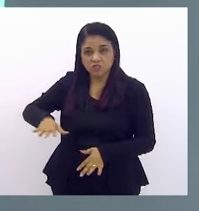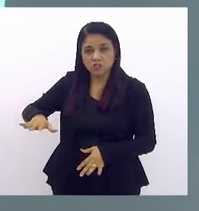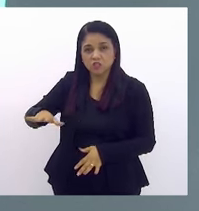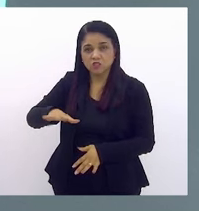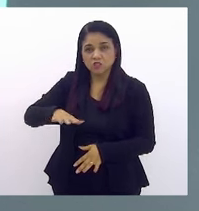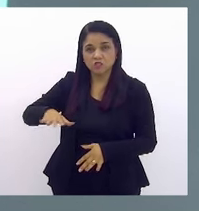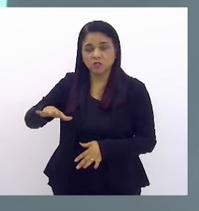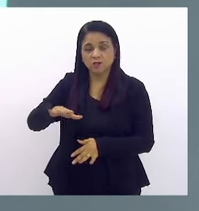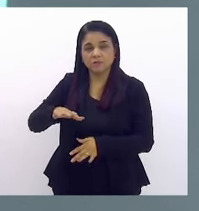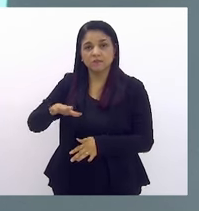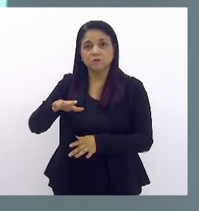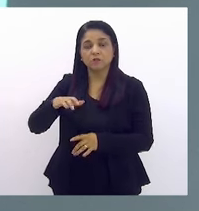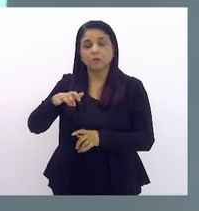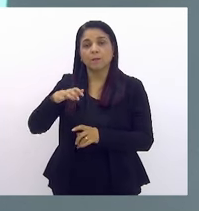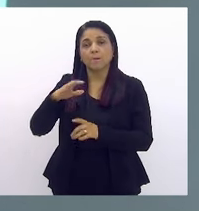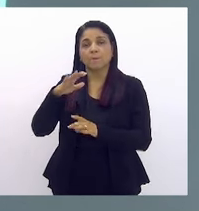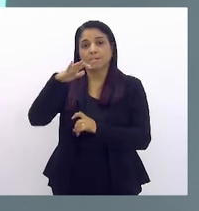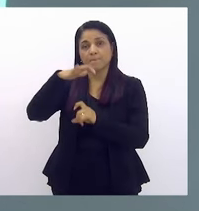da Tiririca, né?